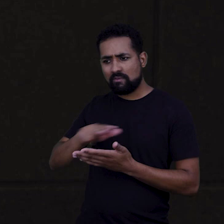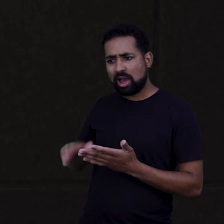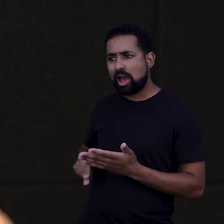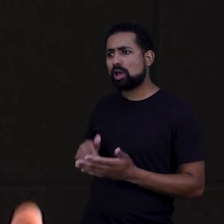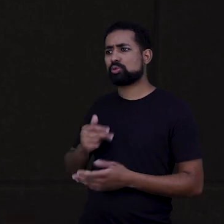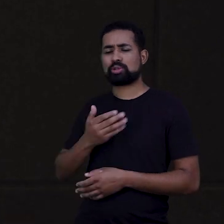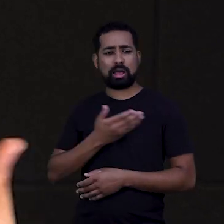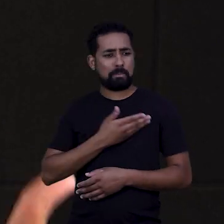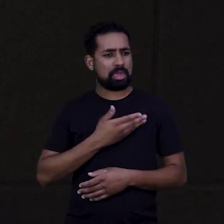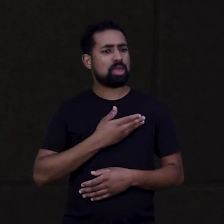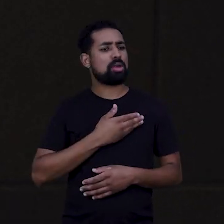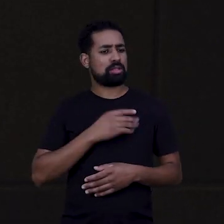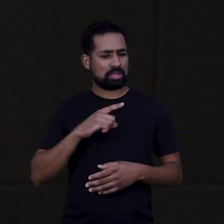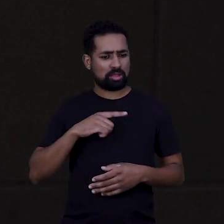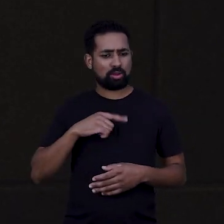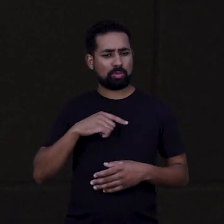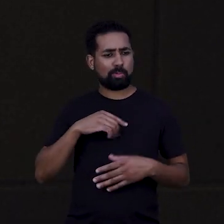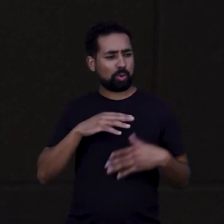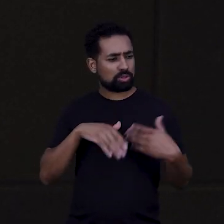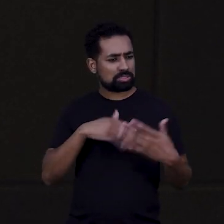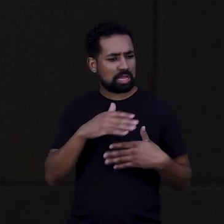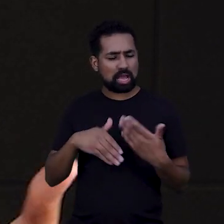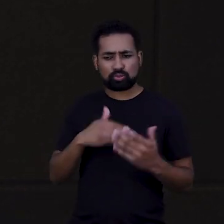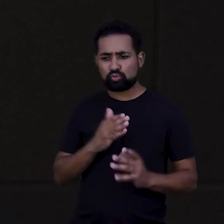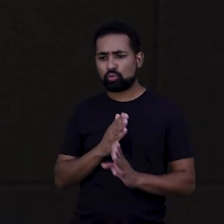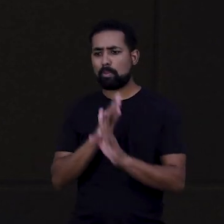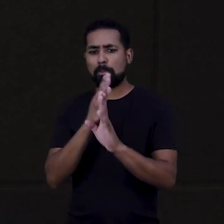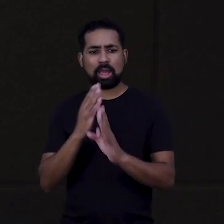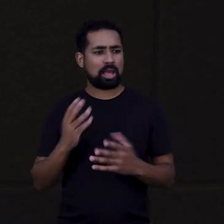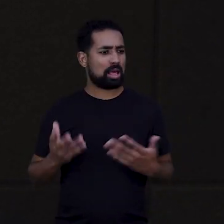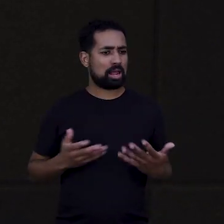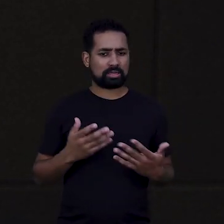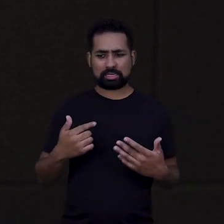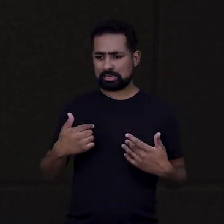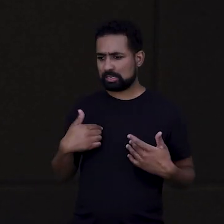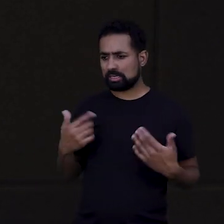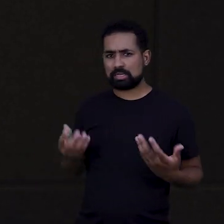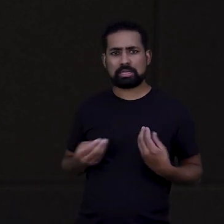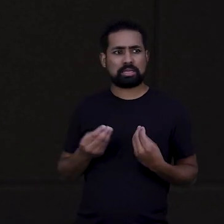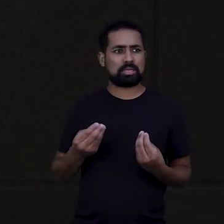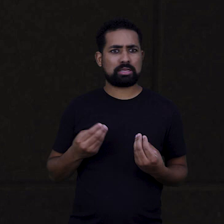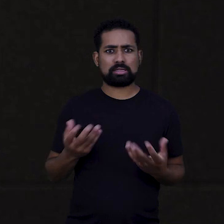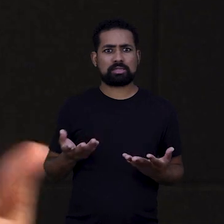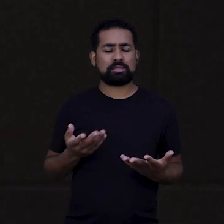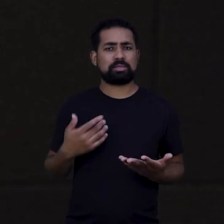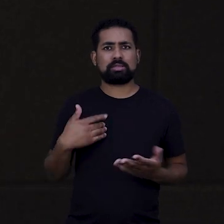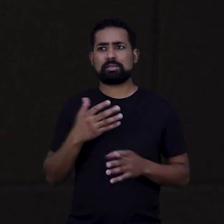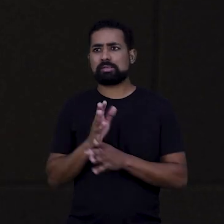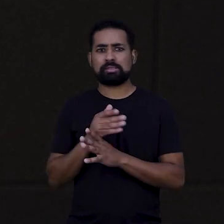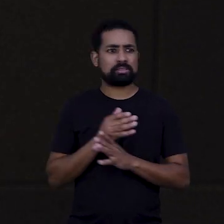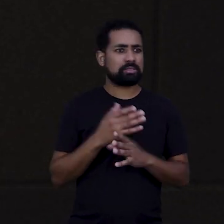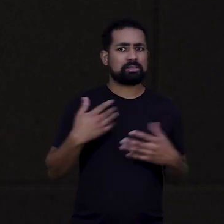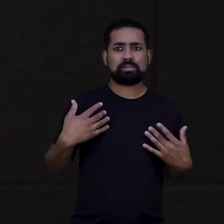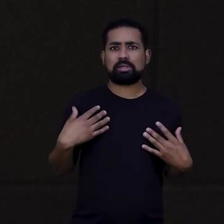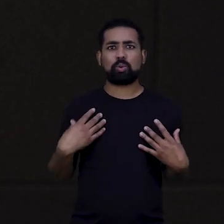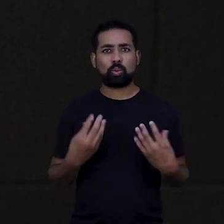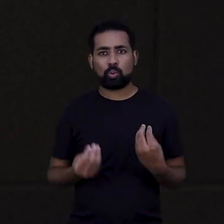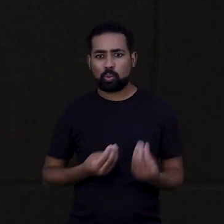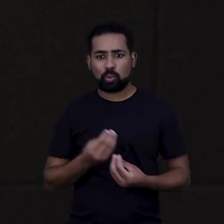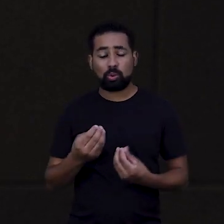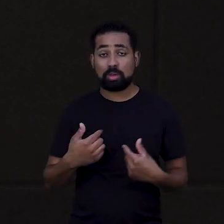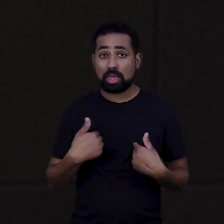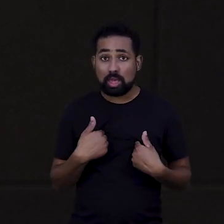passando por um esse processo de descoberta sexual né e meu processo coberto sexual era justamente o contrário dos meus amigos eu